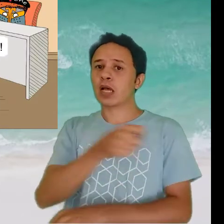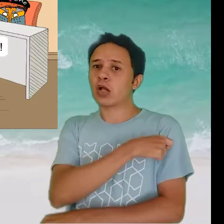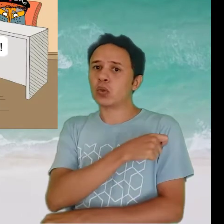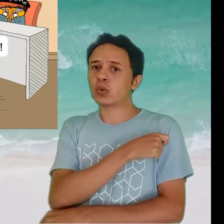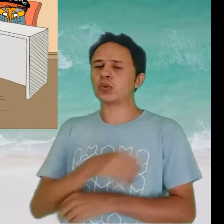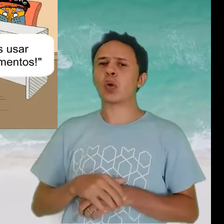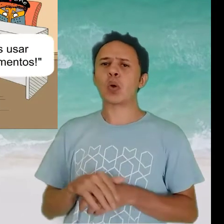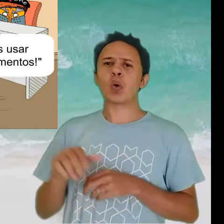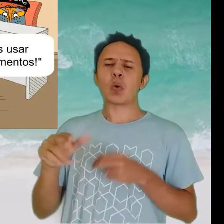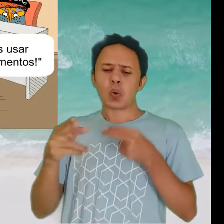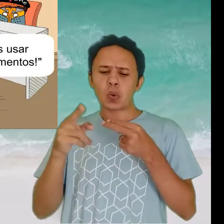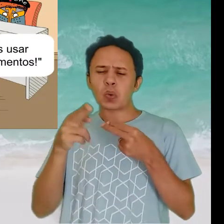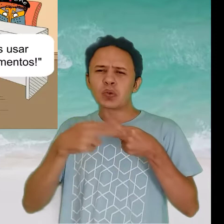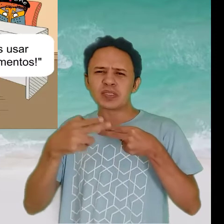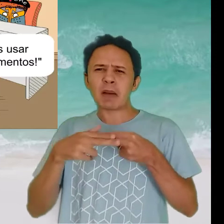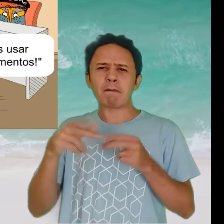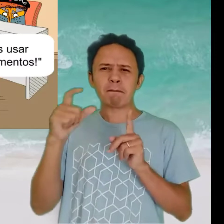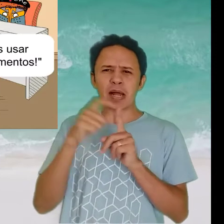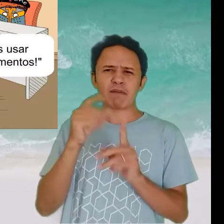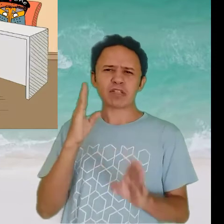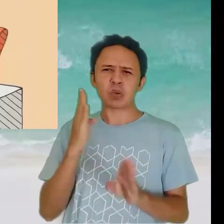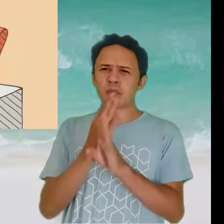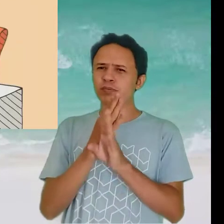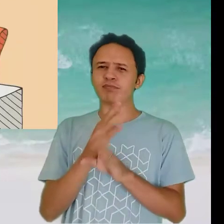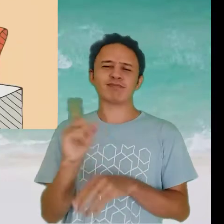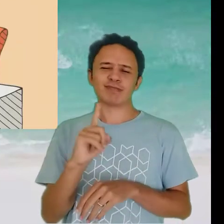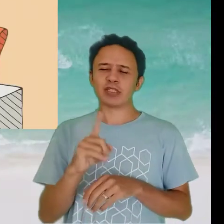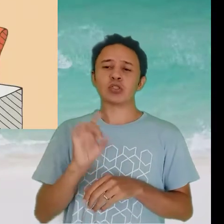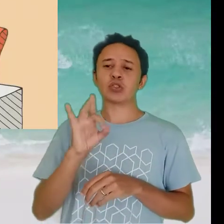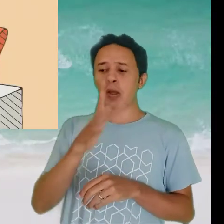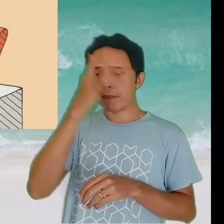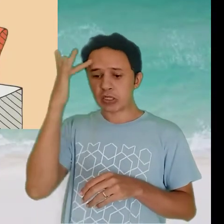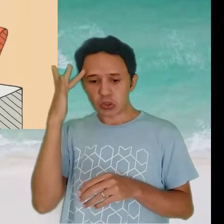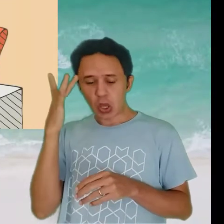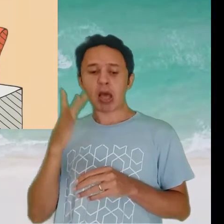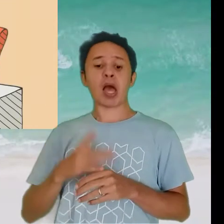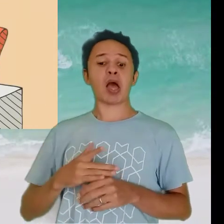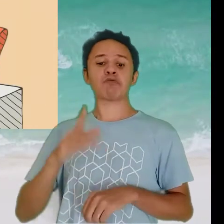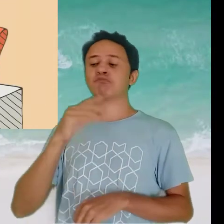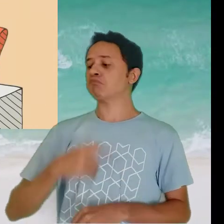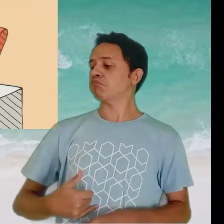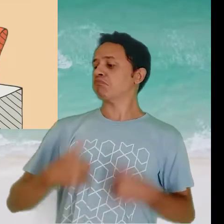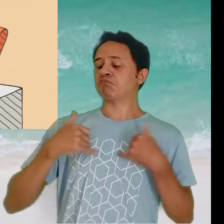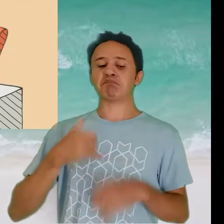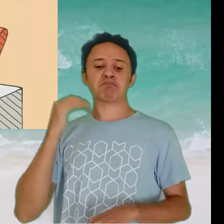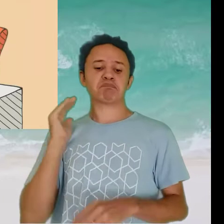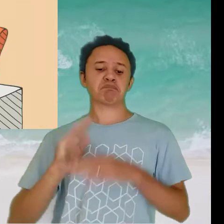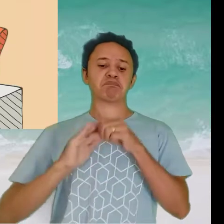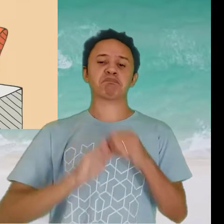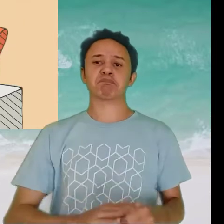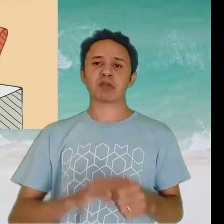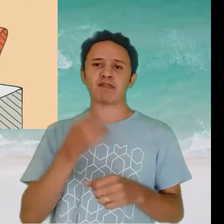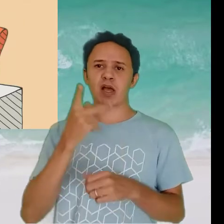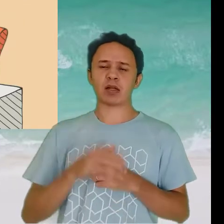Ei, alunos, não vamos mais usar o termo descobrimentos. Só eurocêntricos opressores falam isso. Os